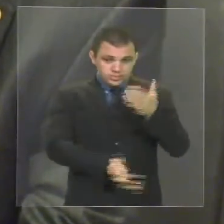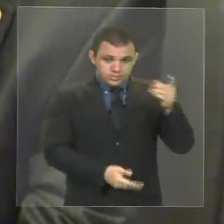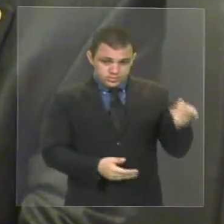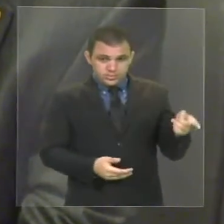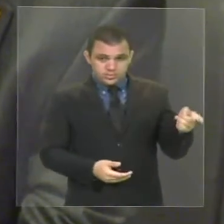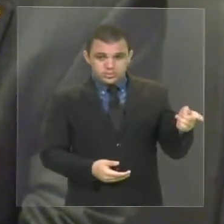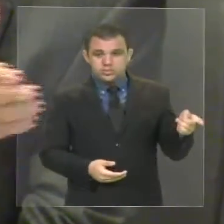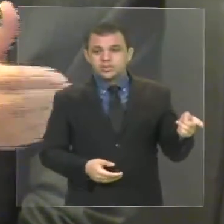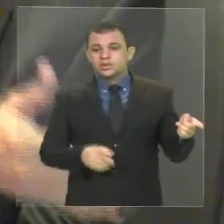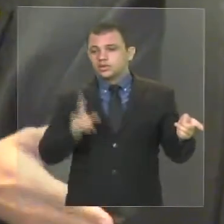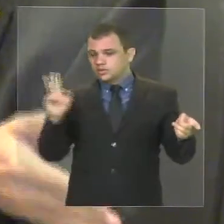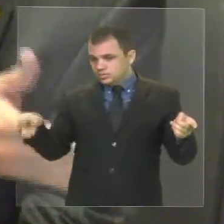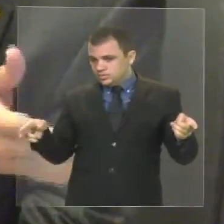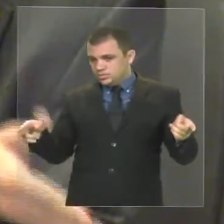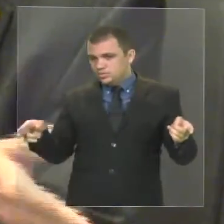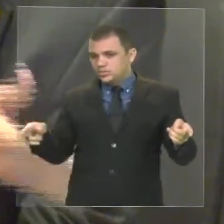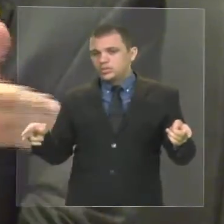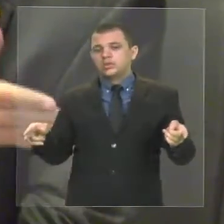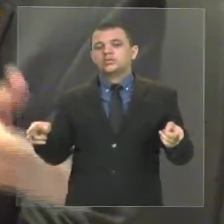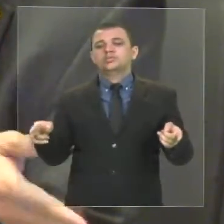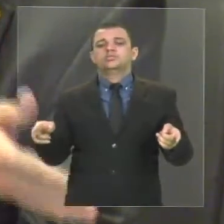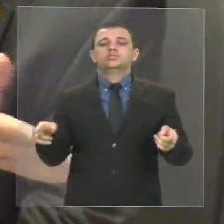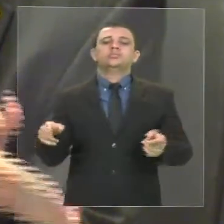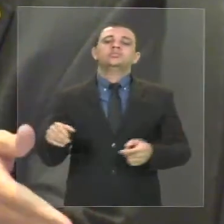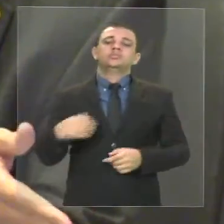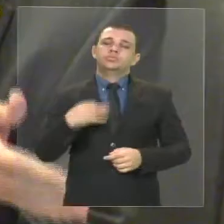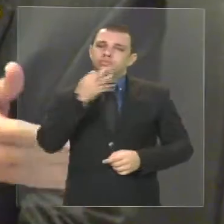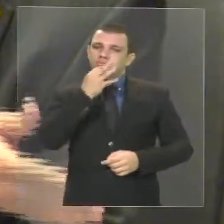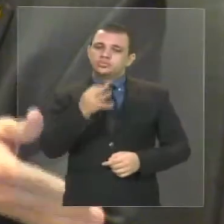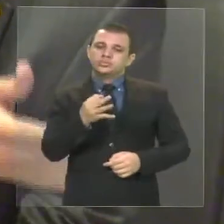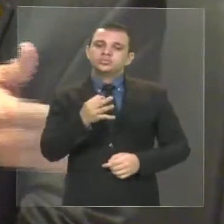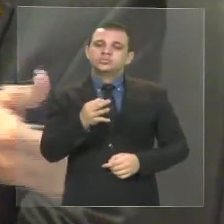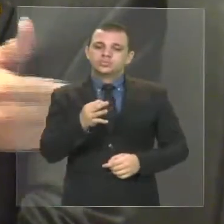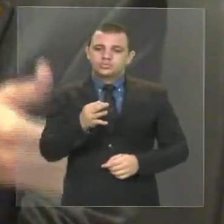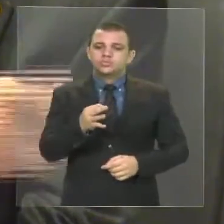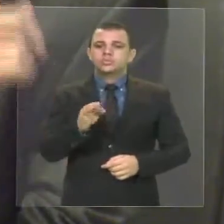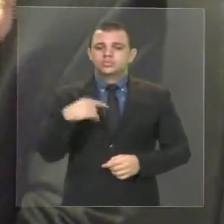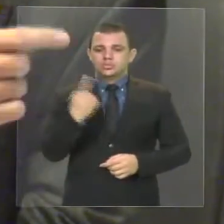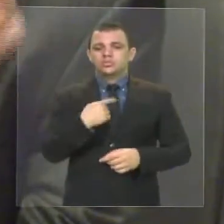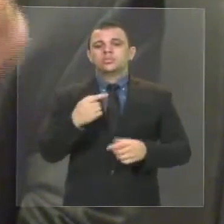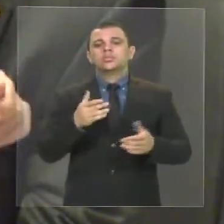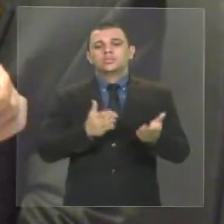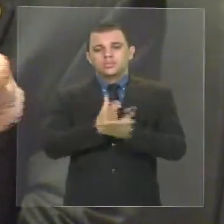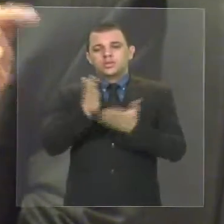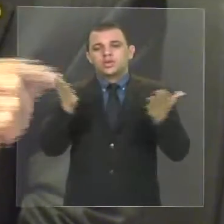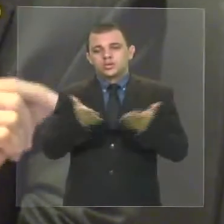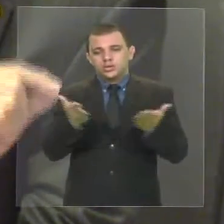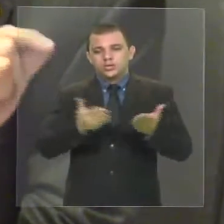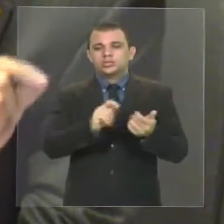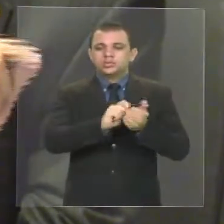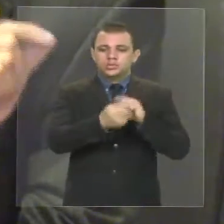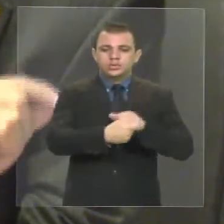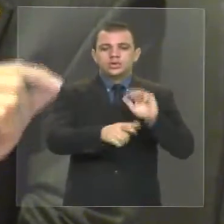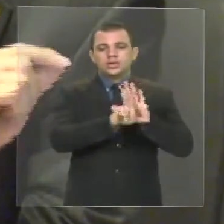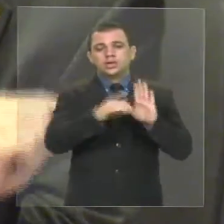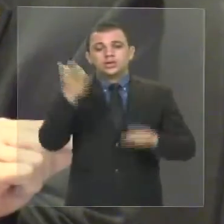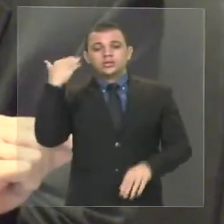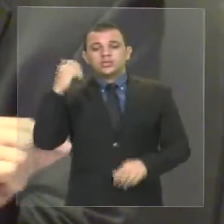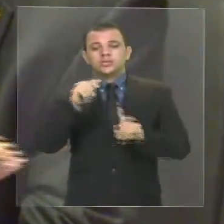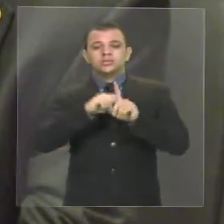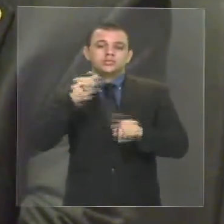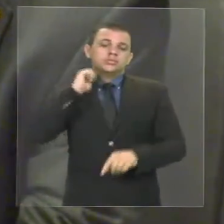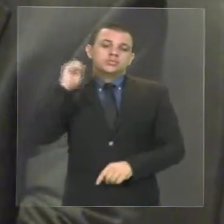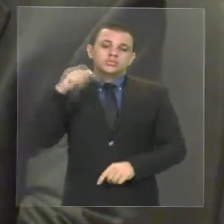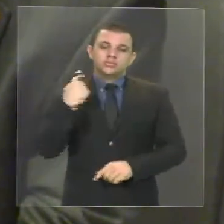Excelência está colocando, é por isso que nós estamos aprovando hoje esta adequação à lei que nós já aprovamos em abril por exigência do